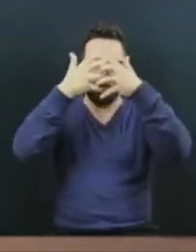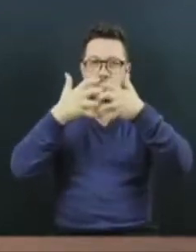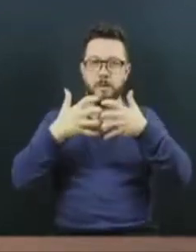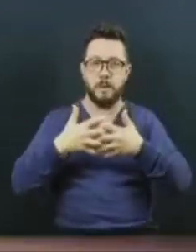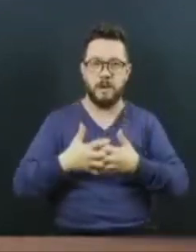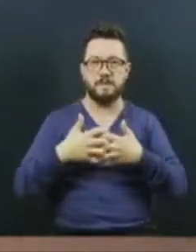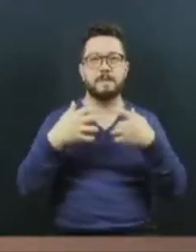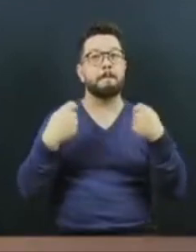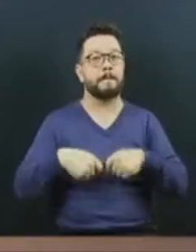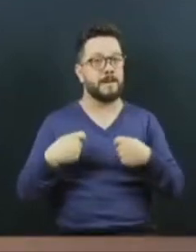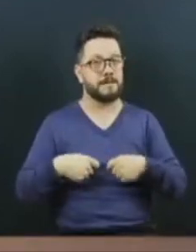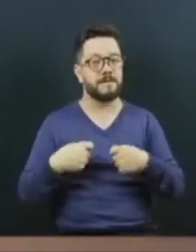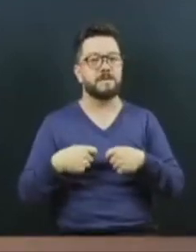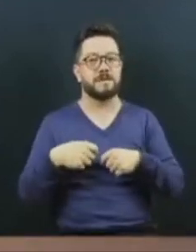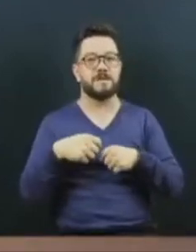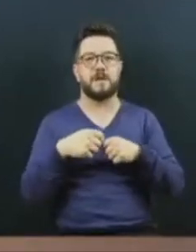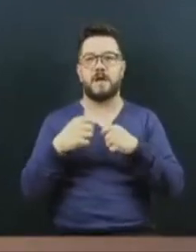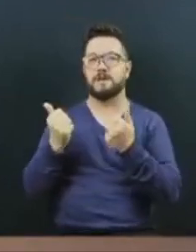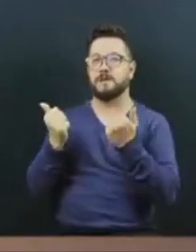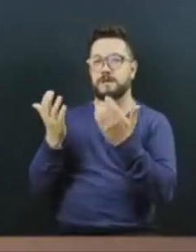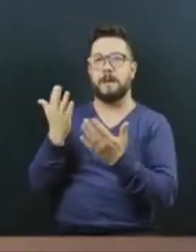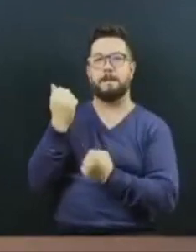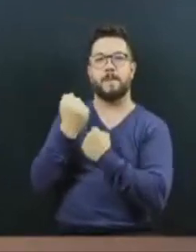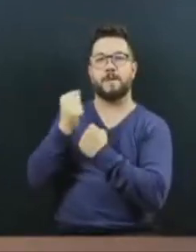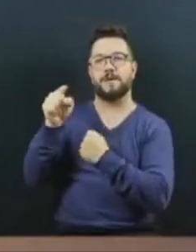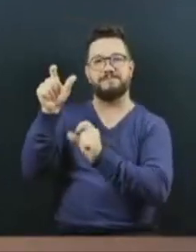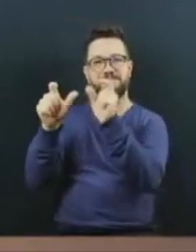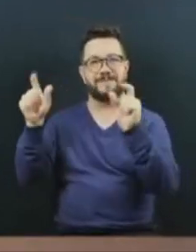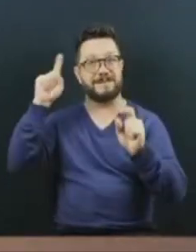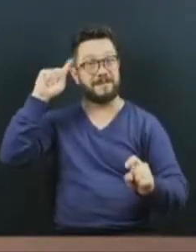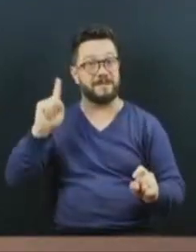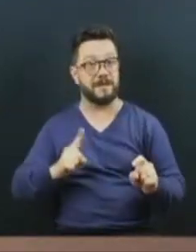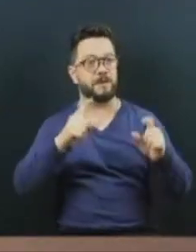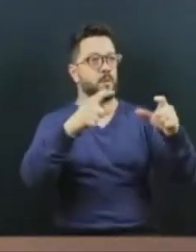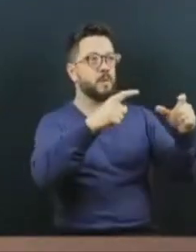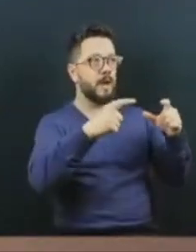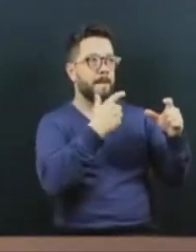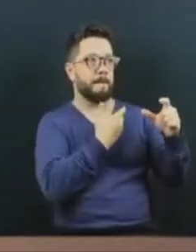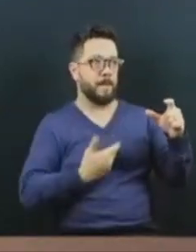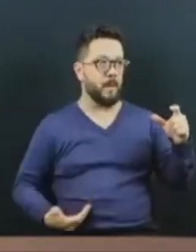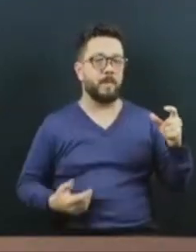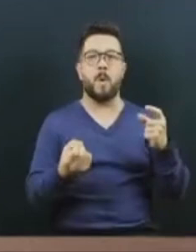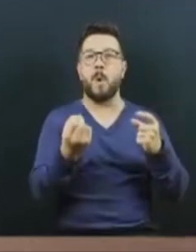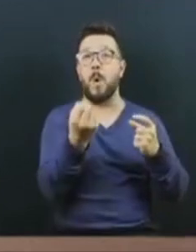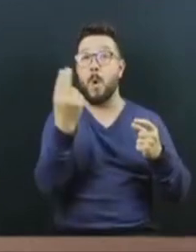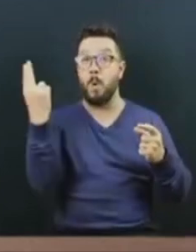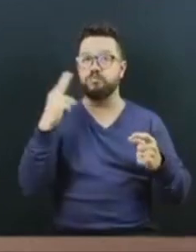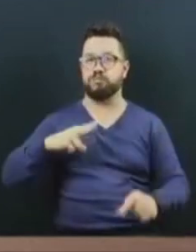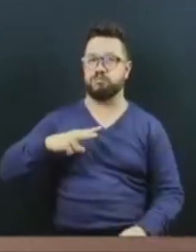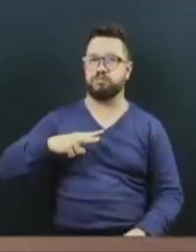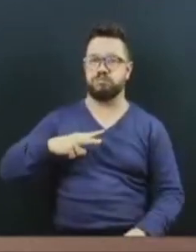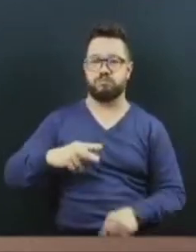preferencial reservado a pessoas com deficiência em estabelecimentos públicos e privados eh onde